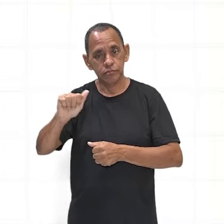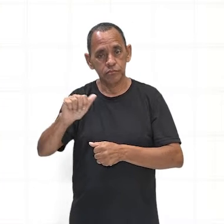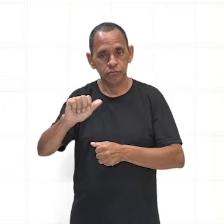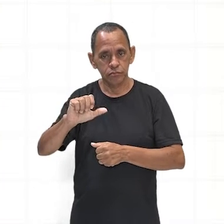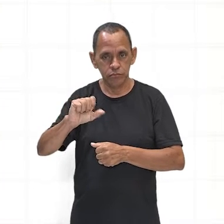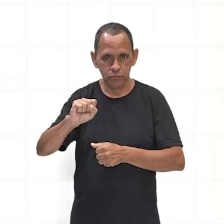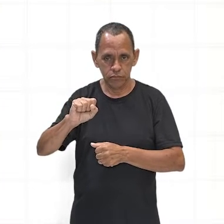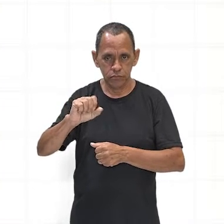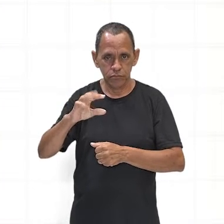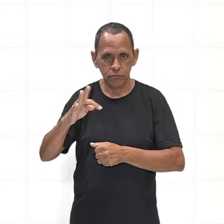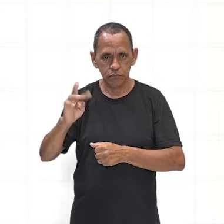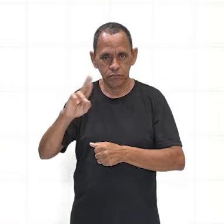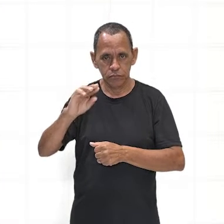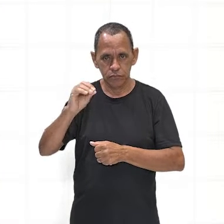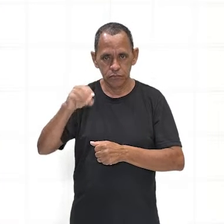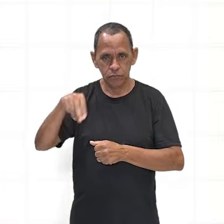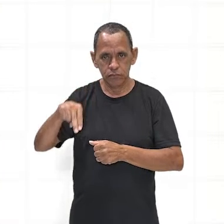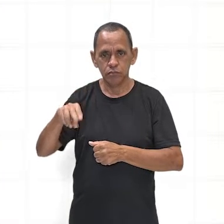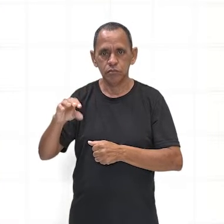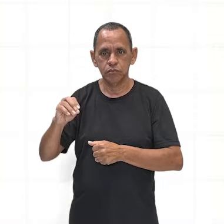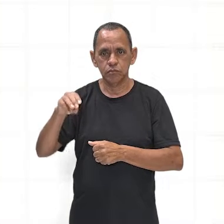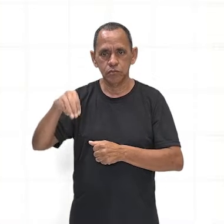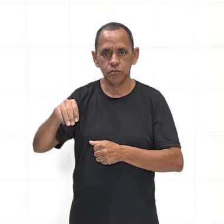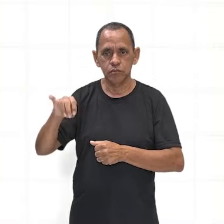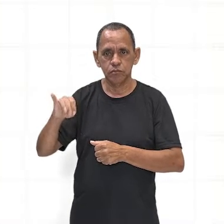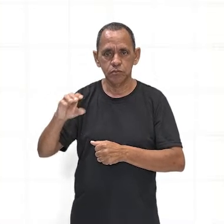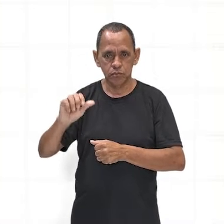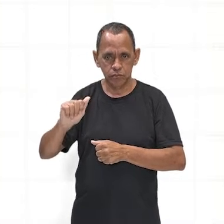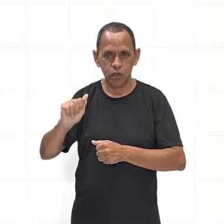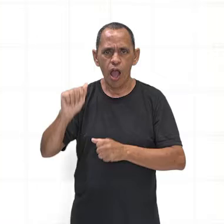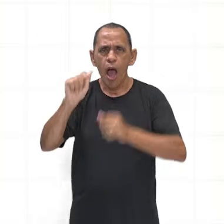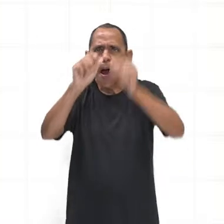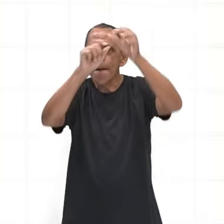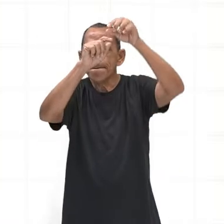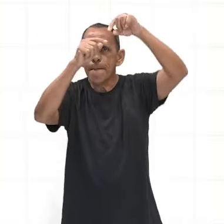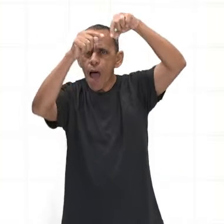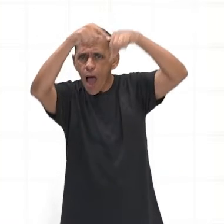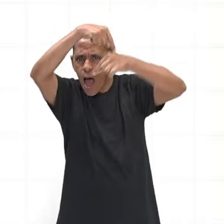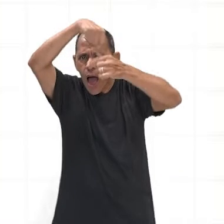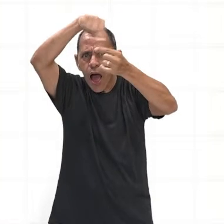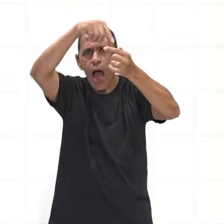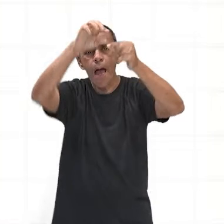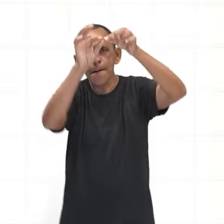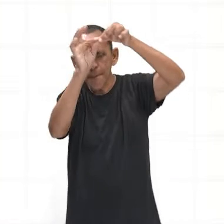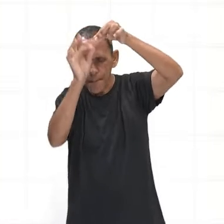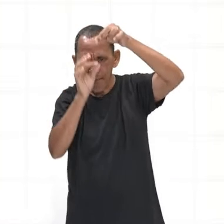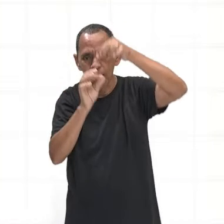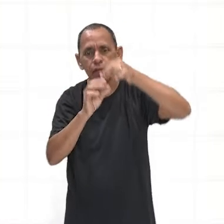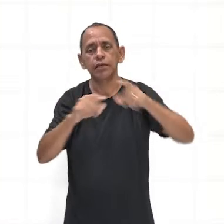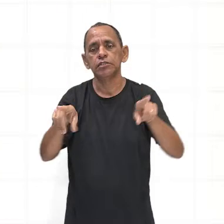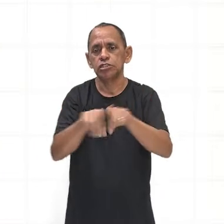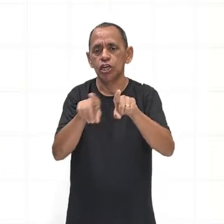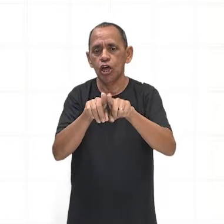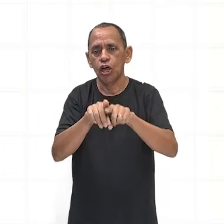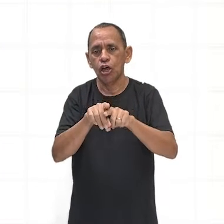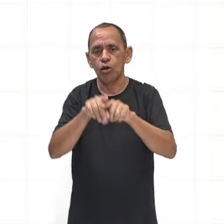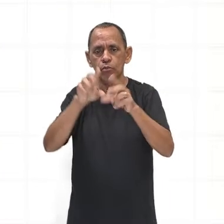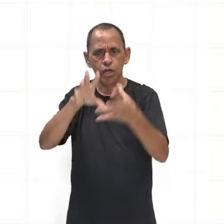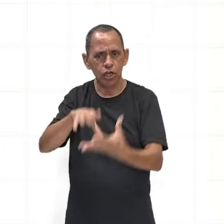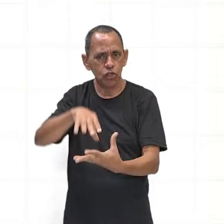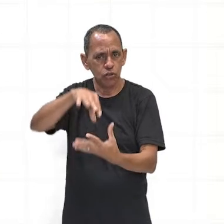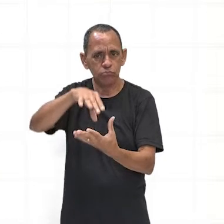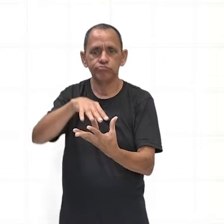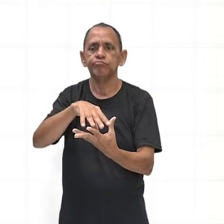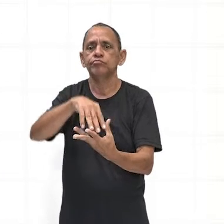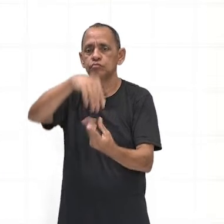conectar, olha só, de conectar o tempo à espiritualidade e à vida